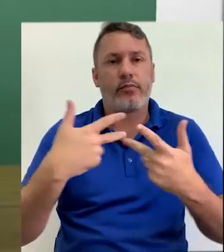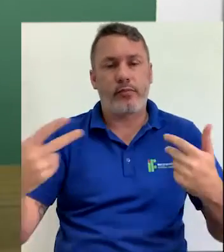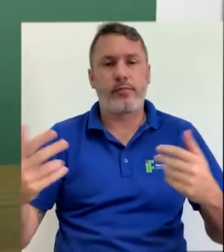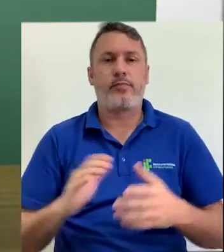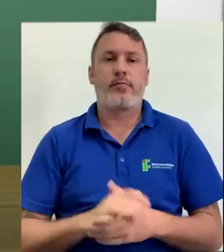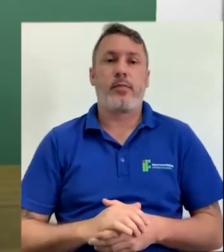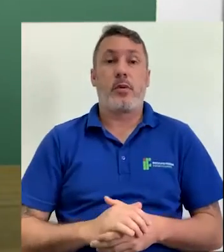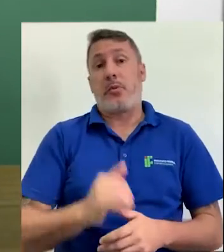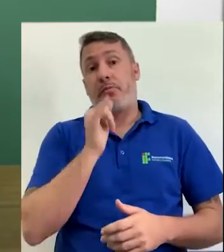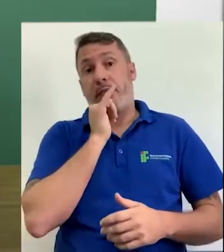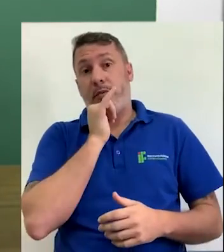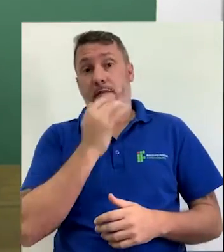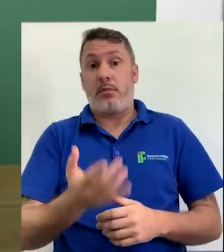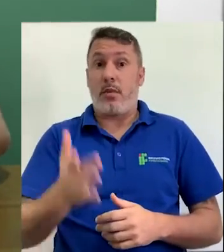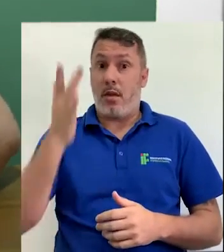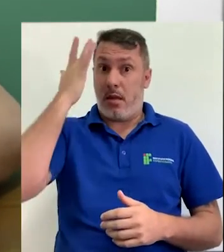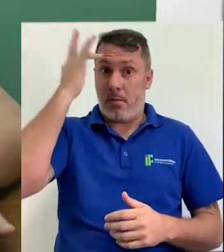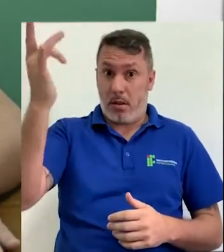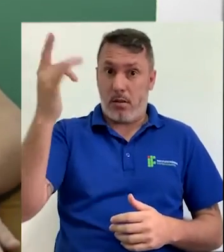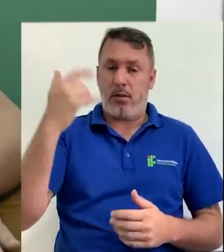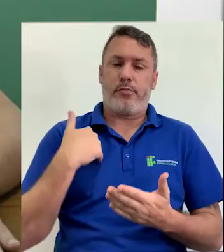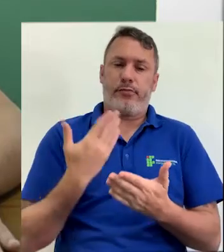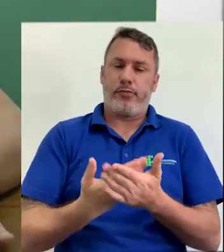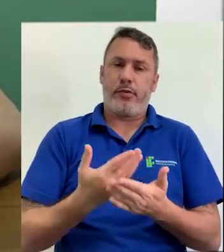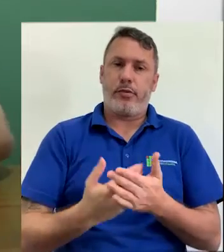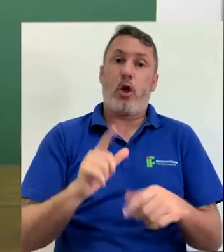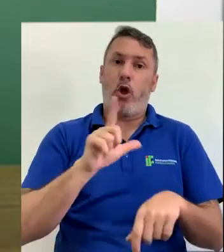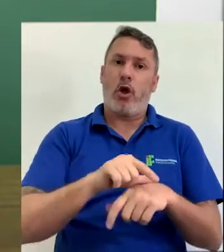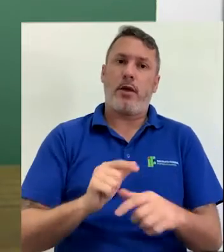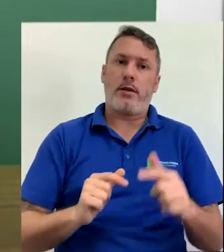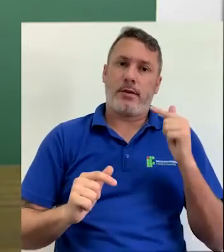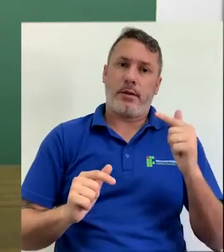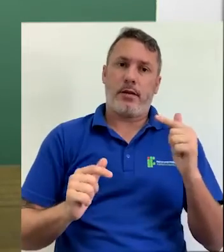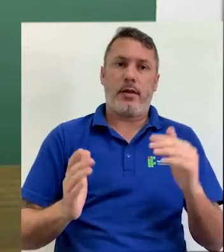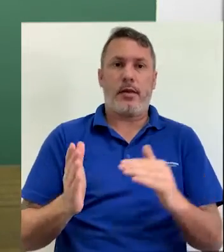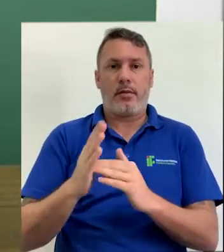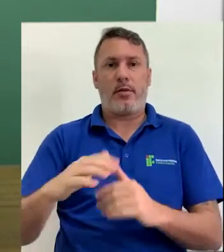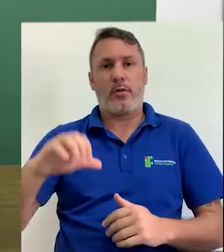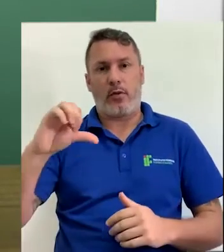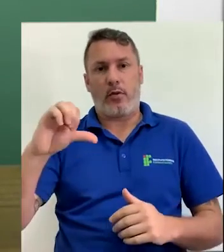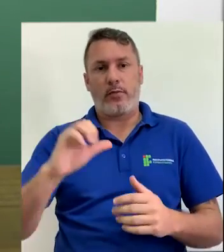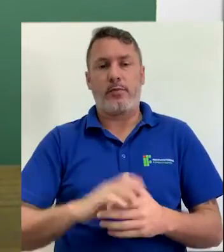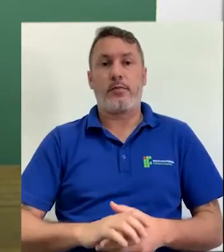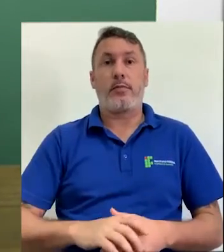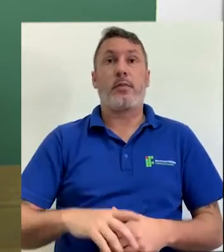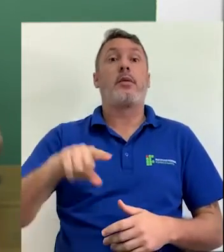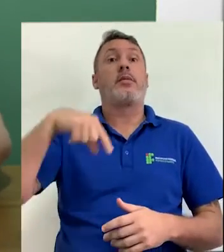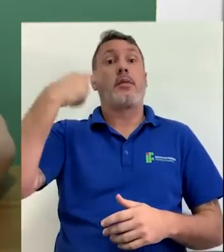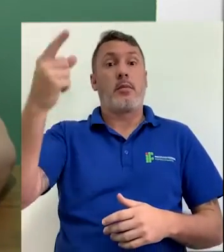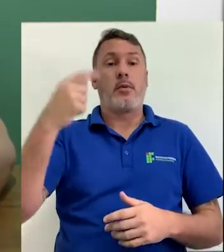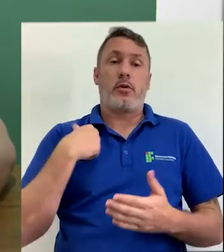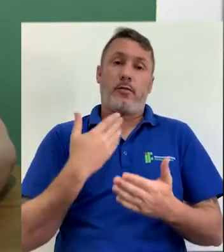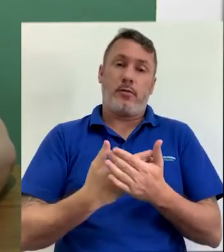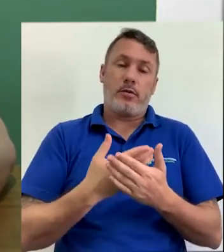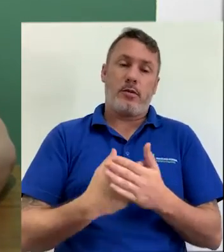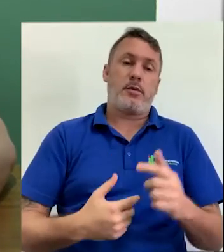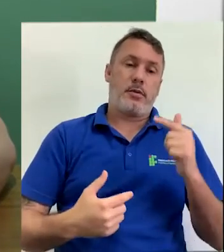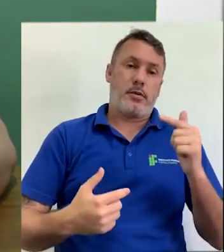amanhã eu vou estudar de 7 às 9 da noite. No outro dia eu vou estudar de 7 às 9 da